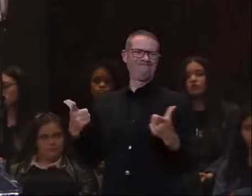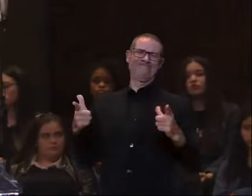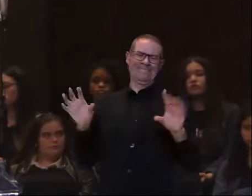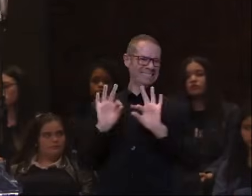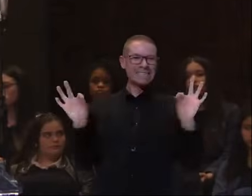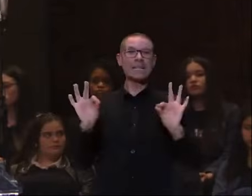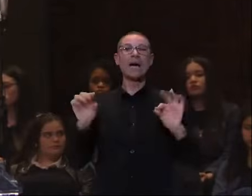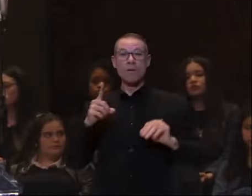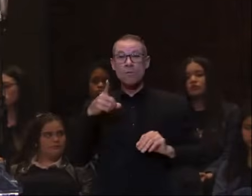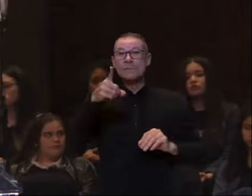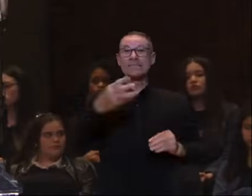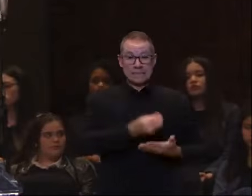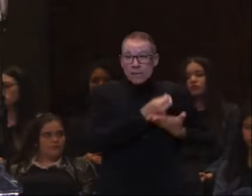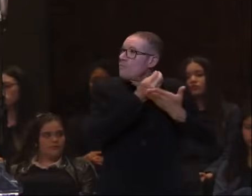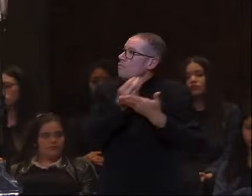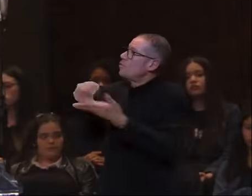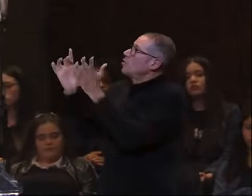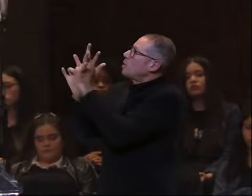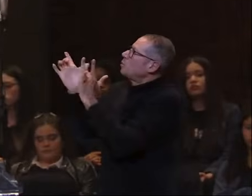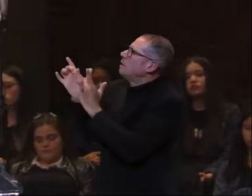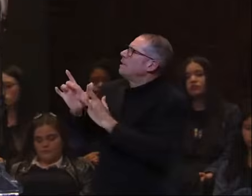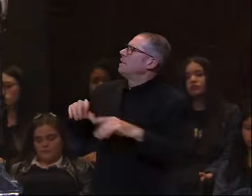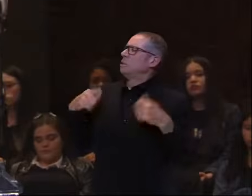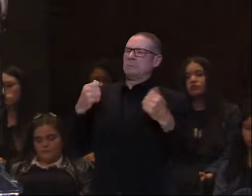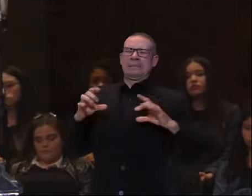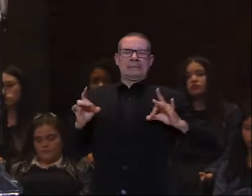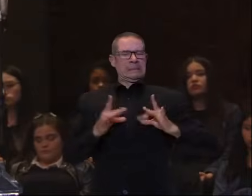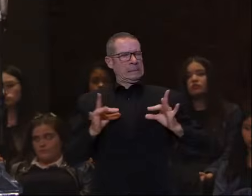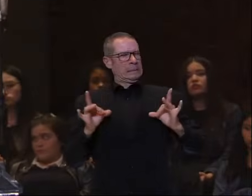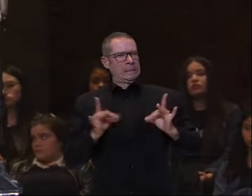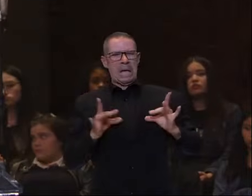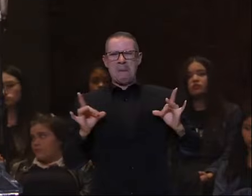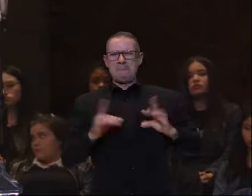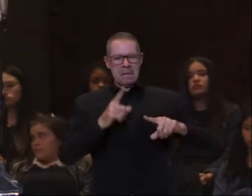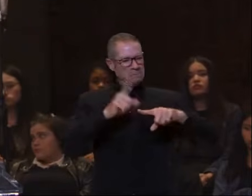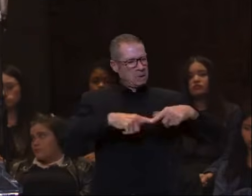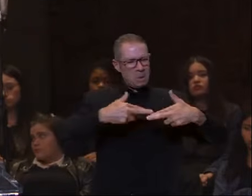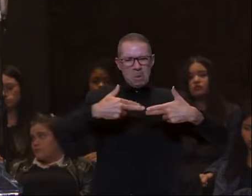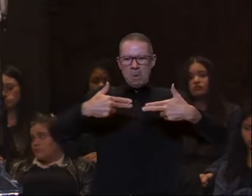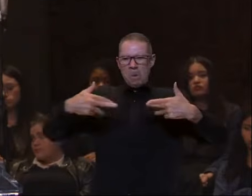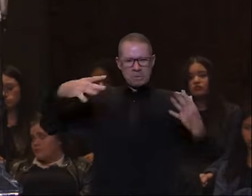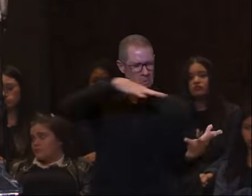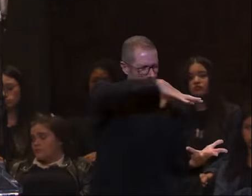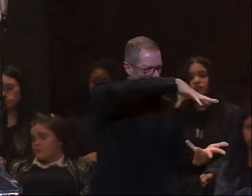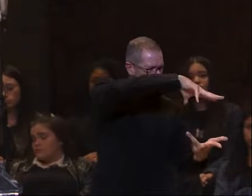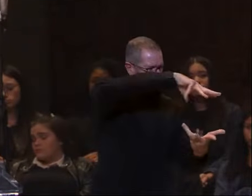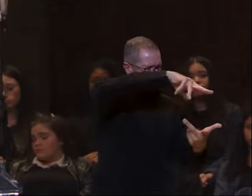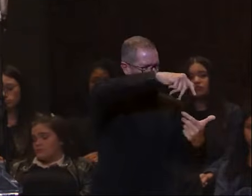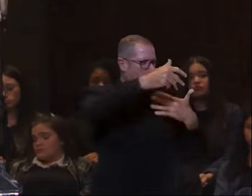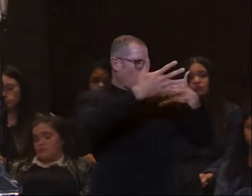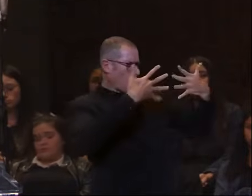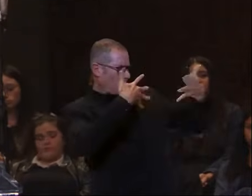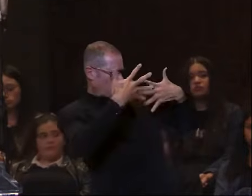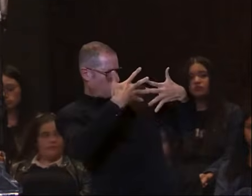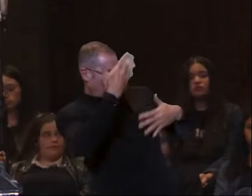Você que entregou a sua vida a Jesus não precisa temer as coisas do mundo